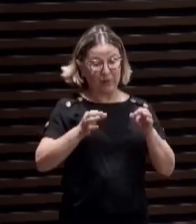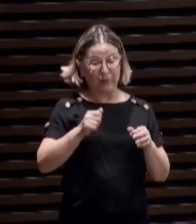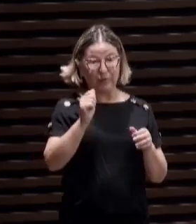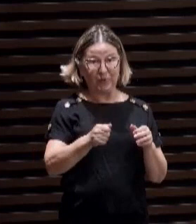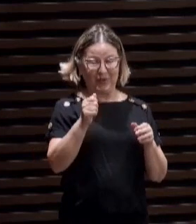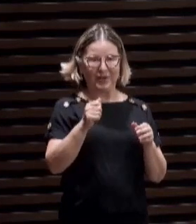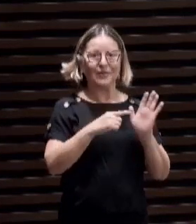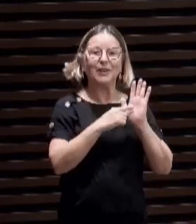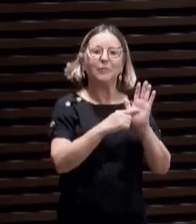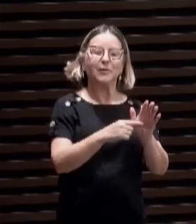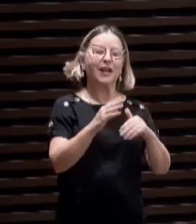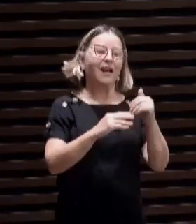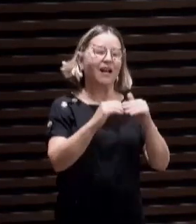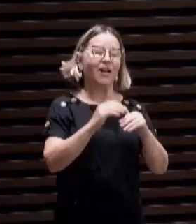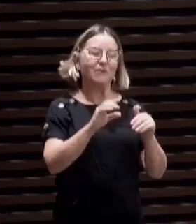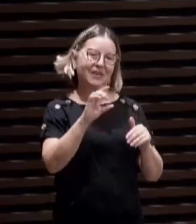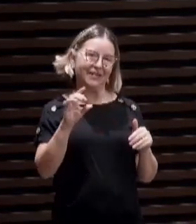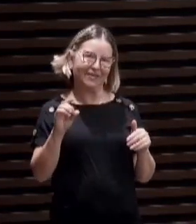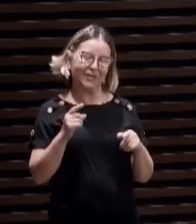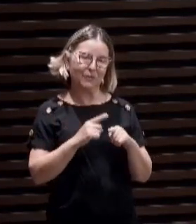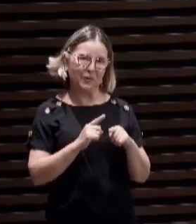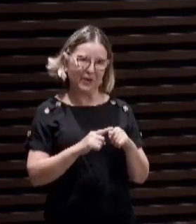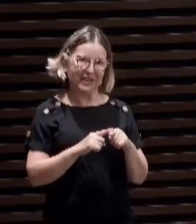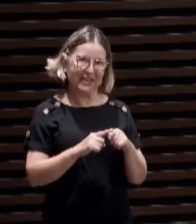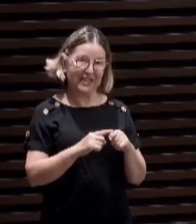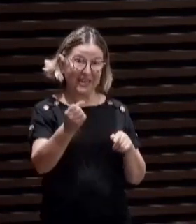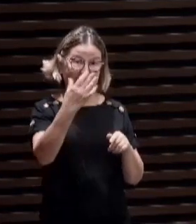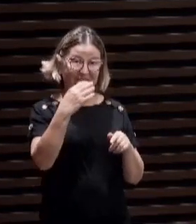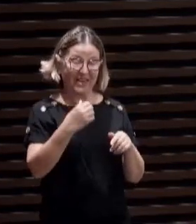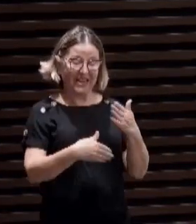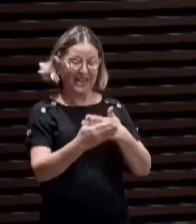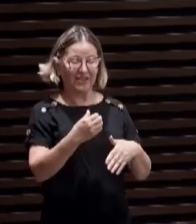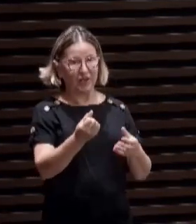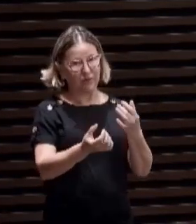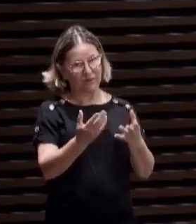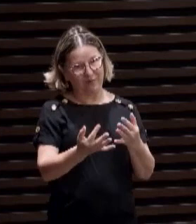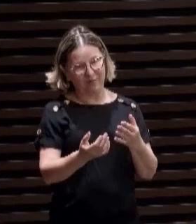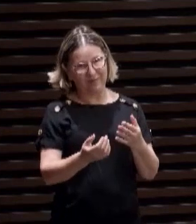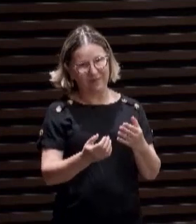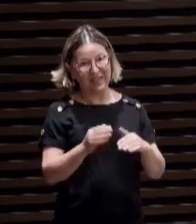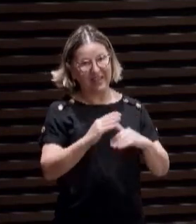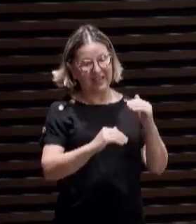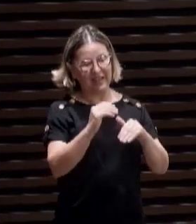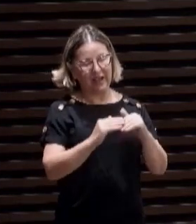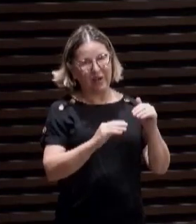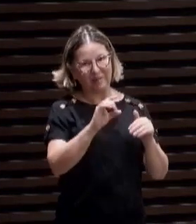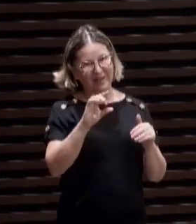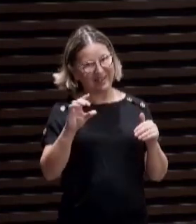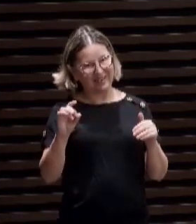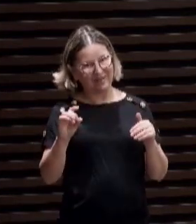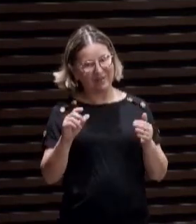está sendo revelada pelo fogo, e qual seja a obra de cada um, o próprio fogo o